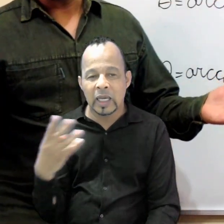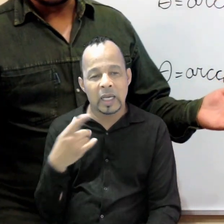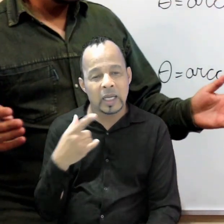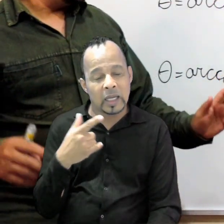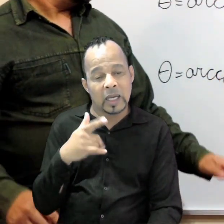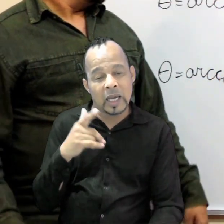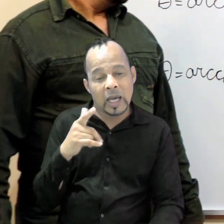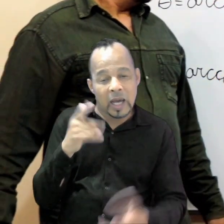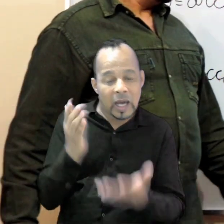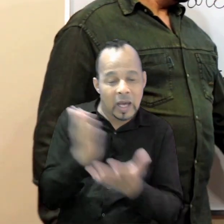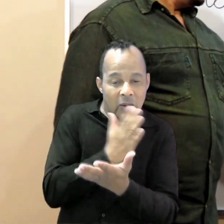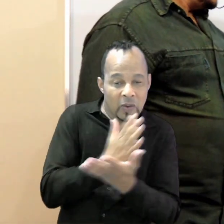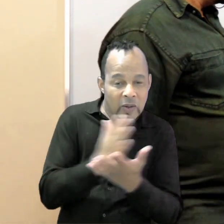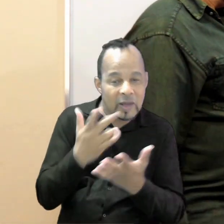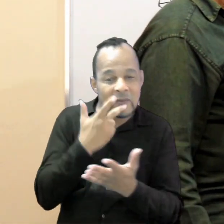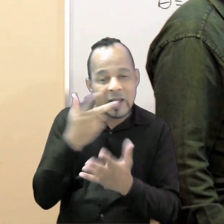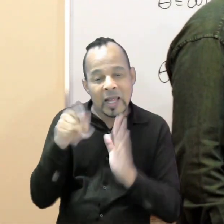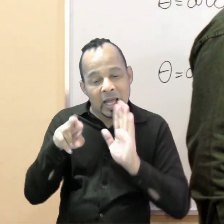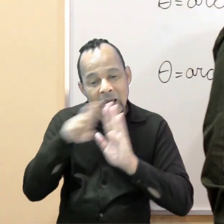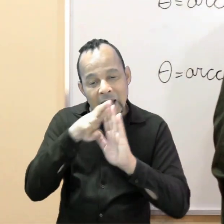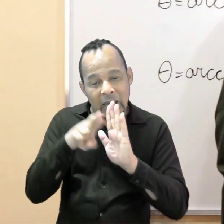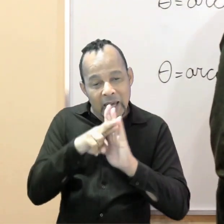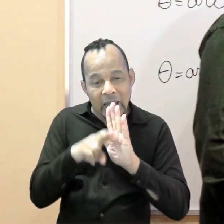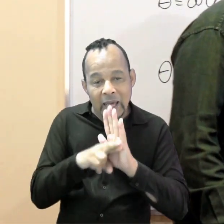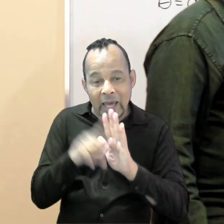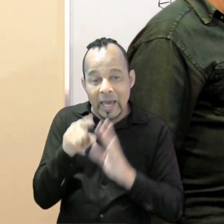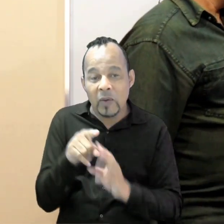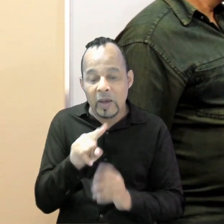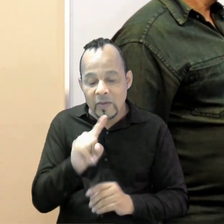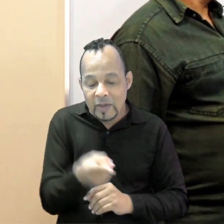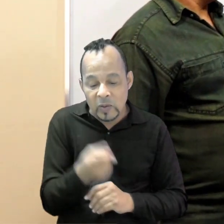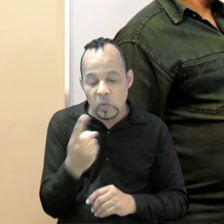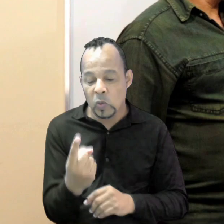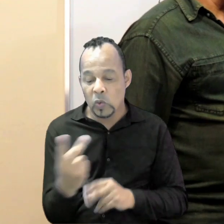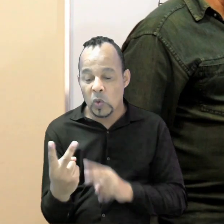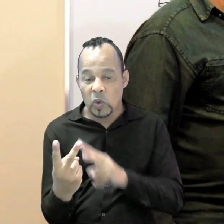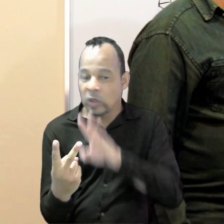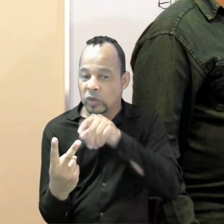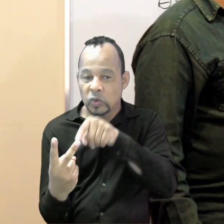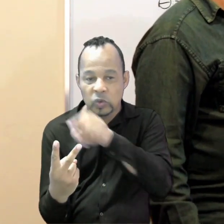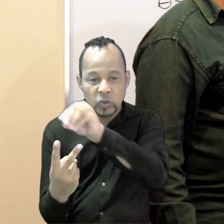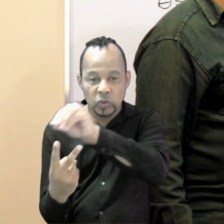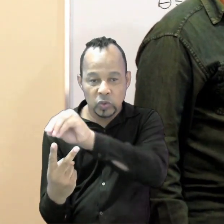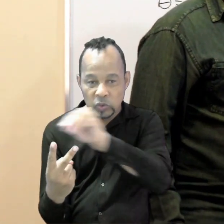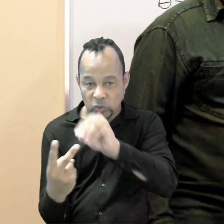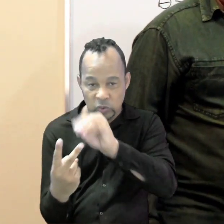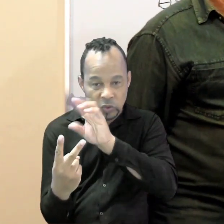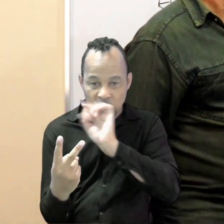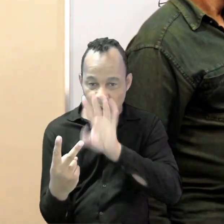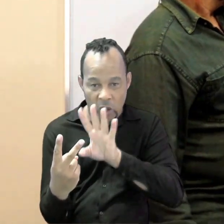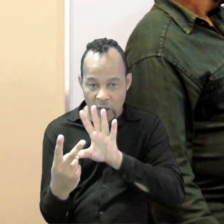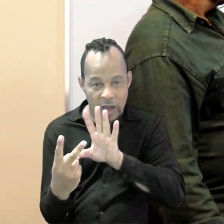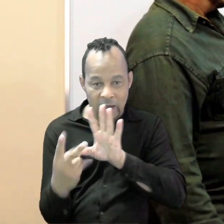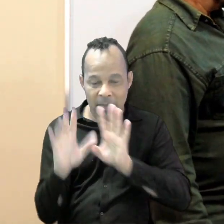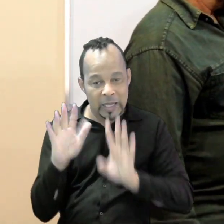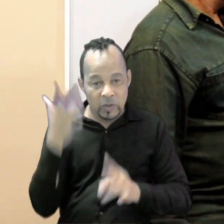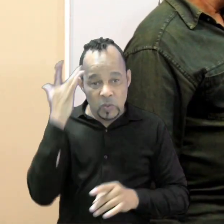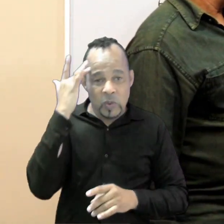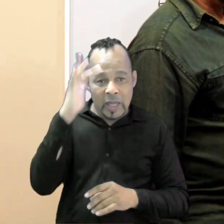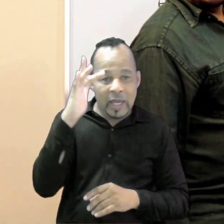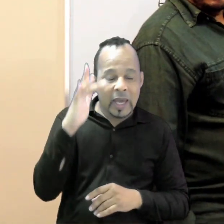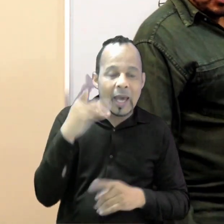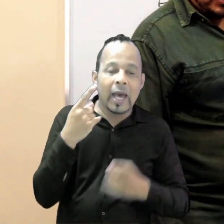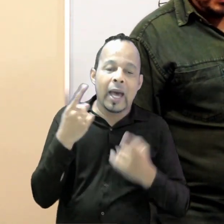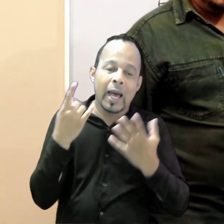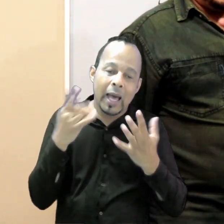sei de onde vem, tá, gente? Na verdade, tem uma regra certa para a gente dar isso aqui, que é o número correto de algarismos significativos, que aqui